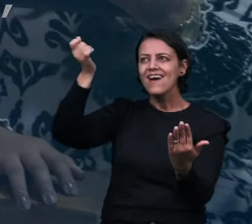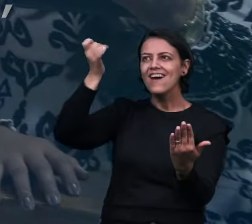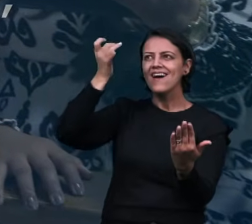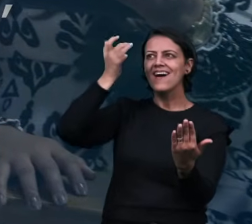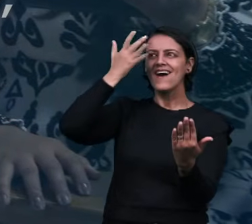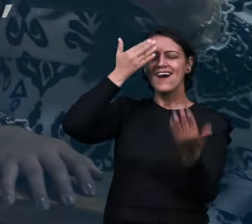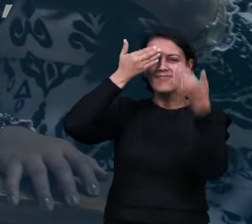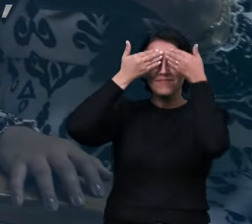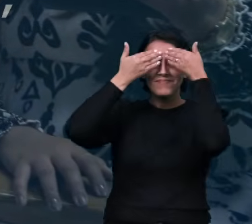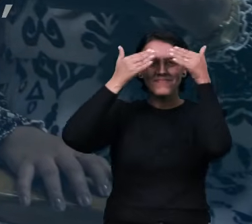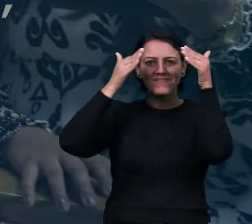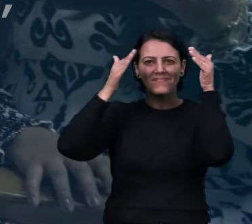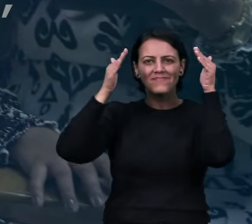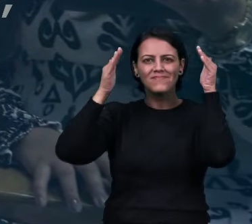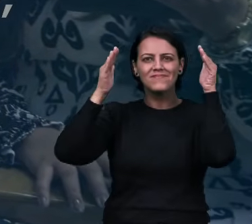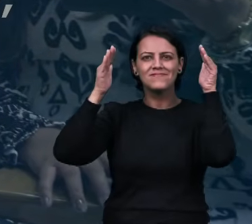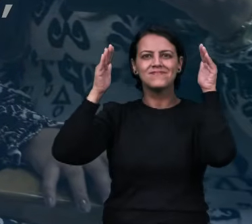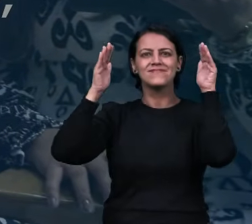nós